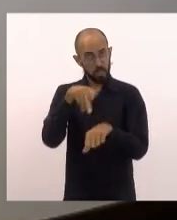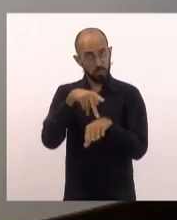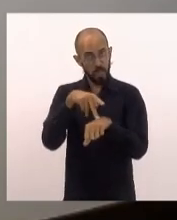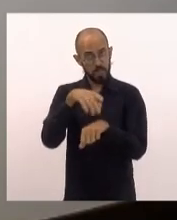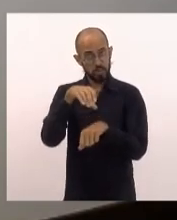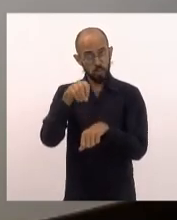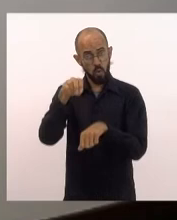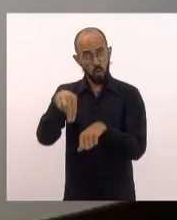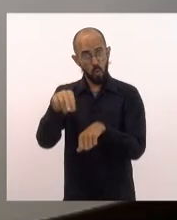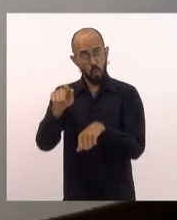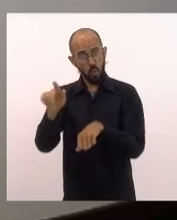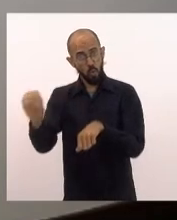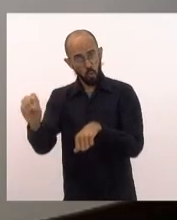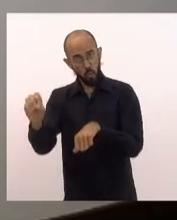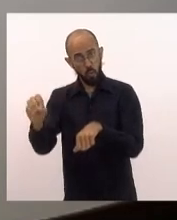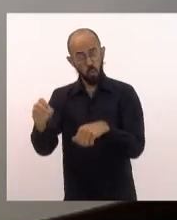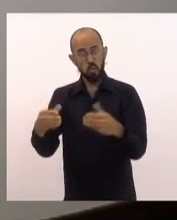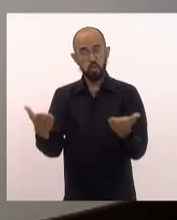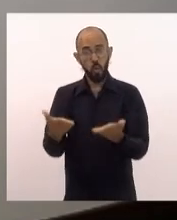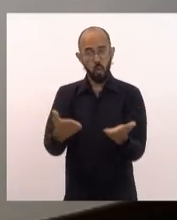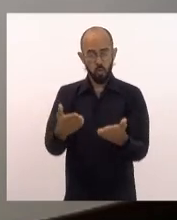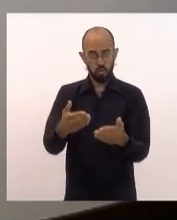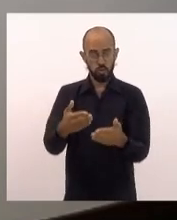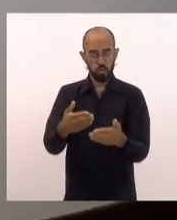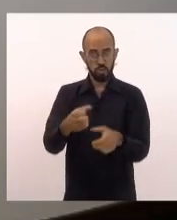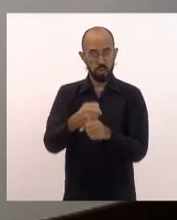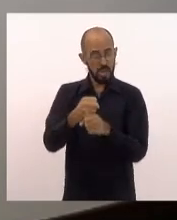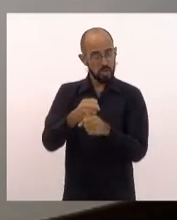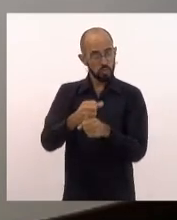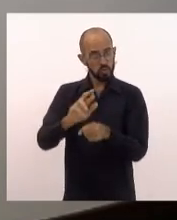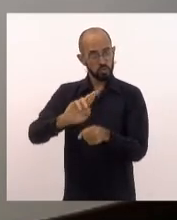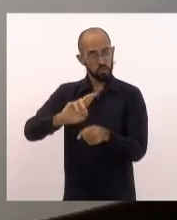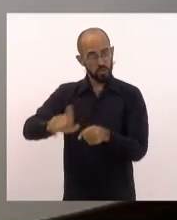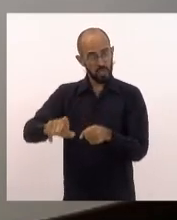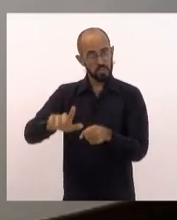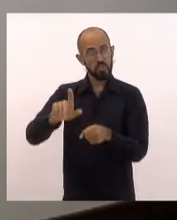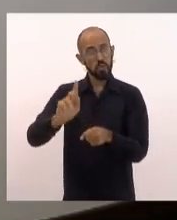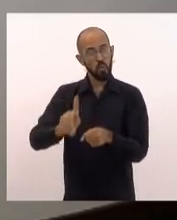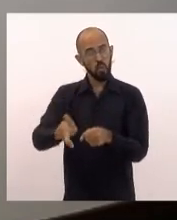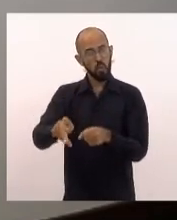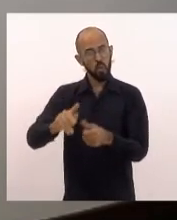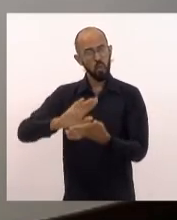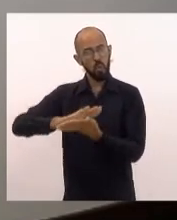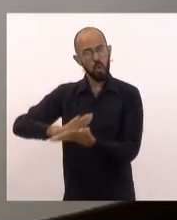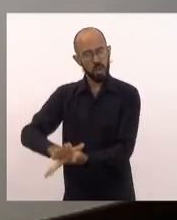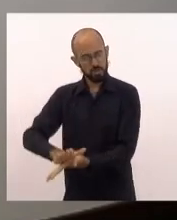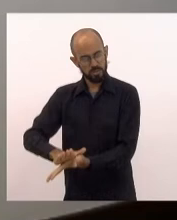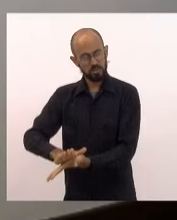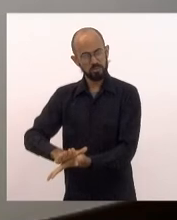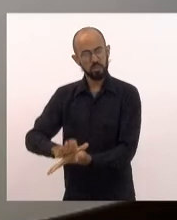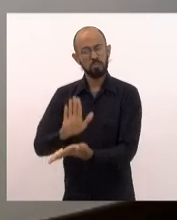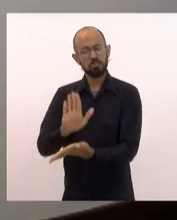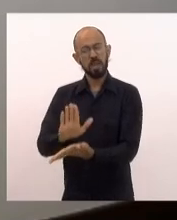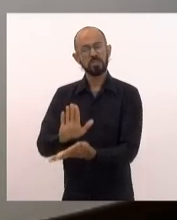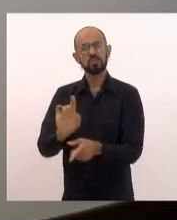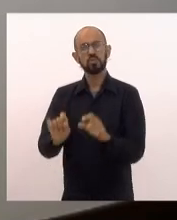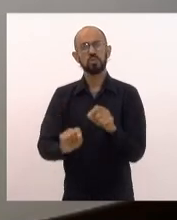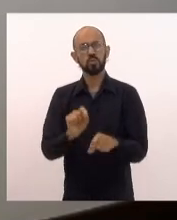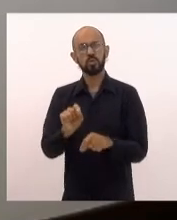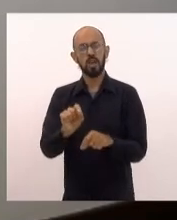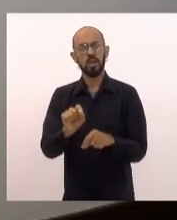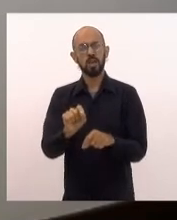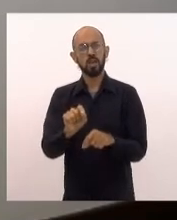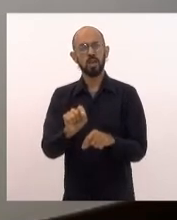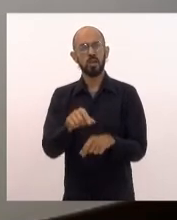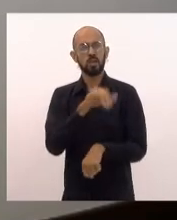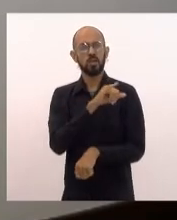hoje, em outros tempos, embora ainda marcados por racismo, por preconceito, mas o